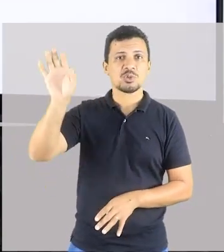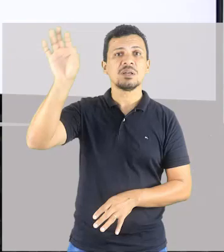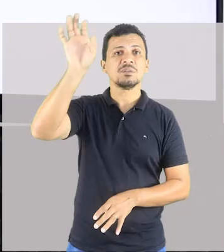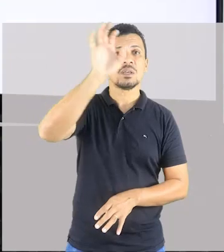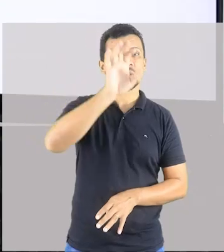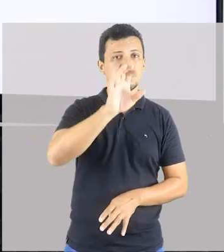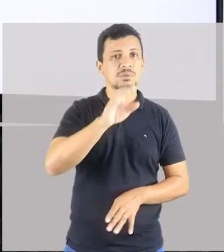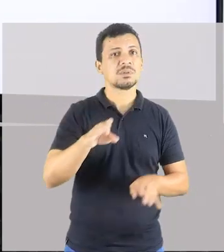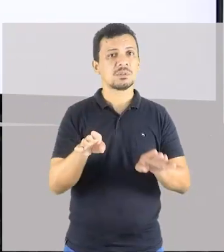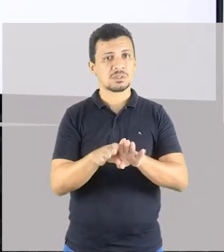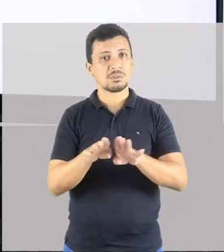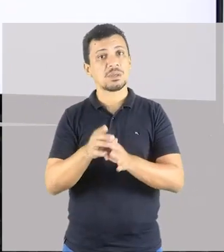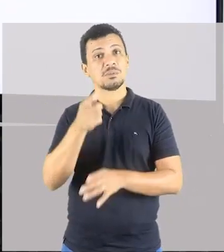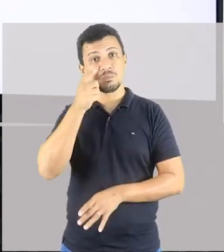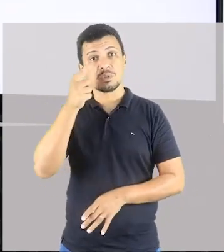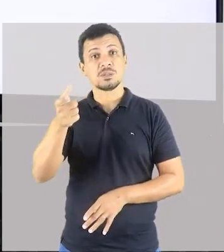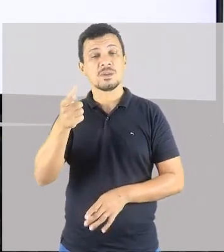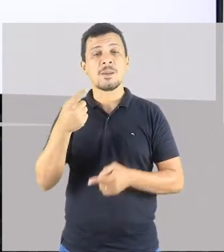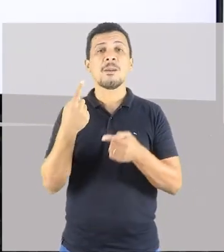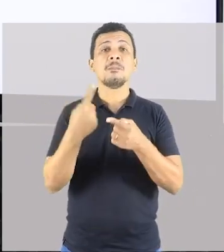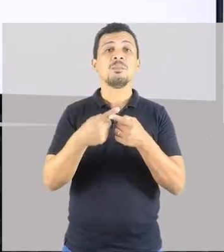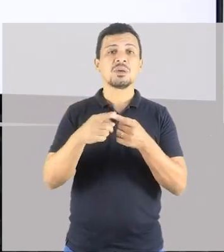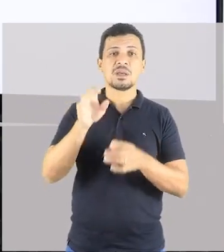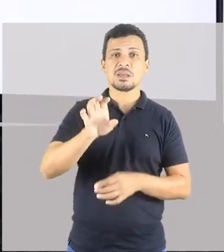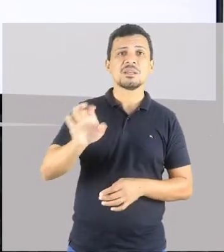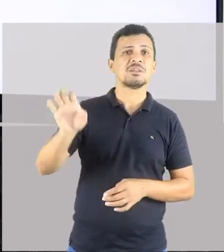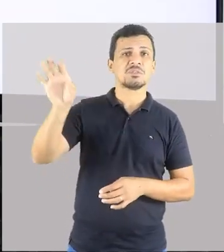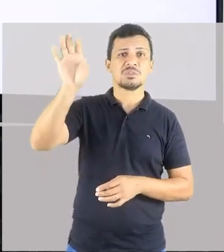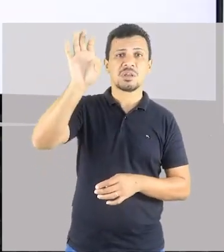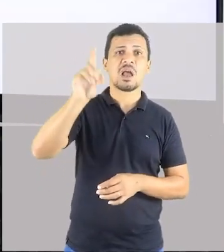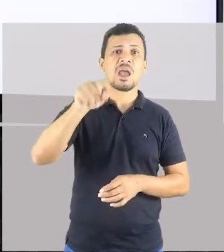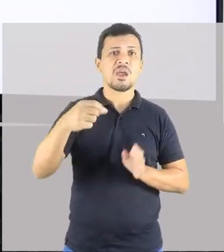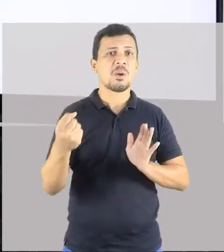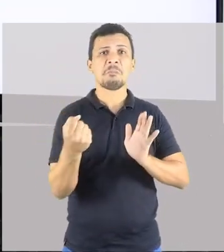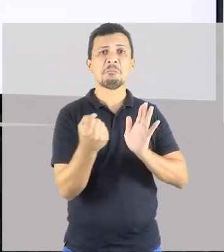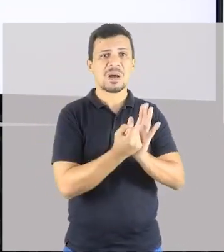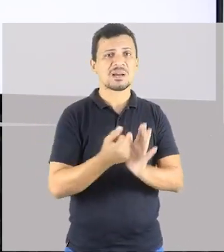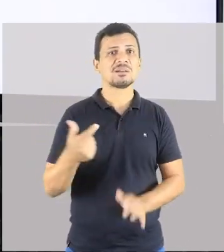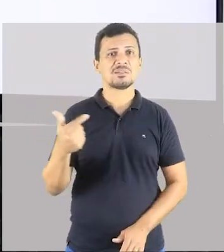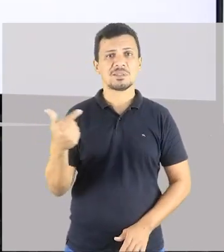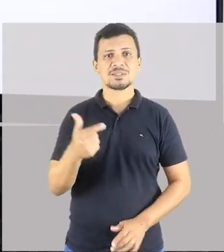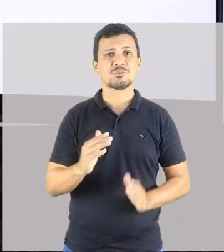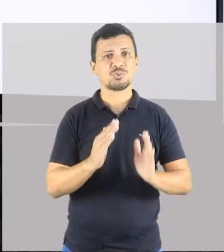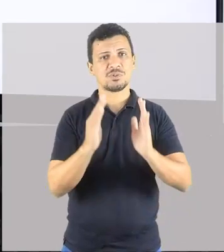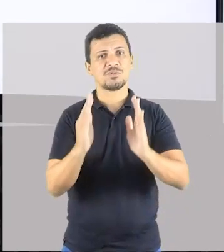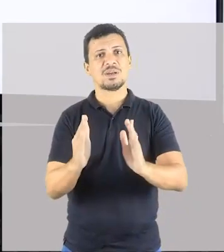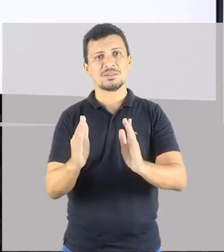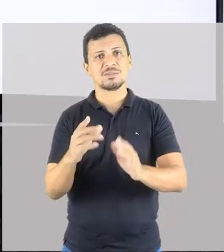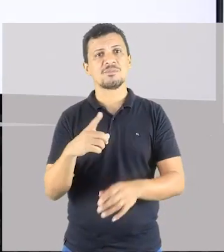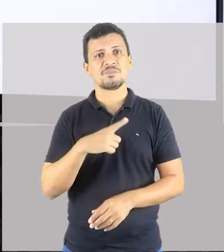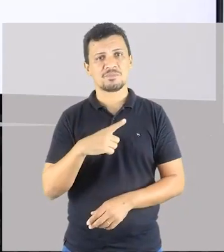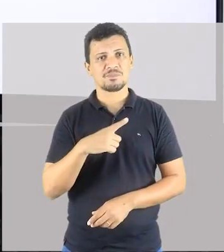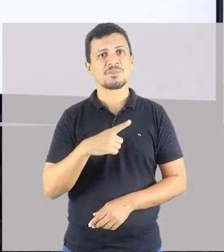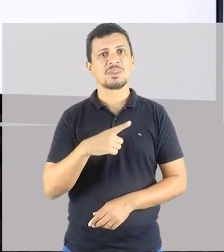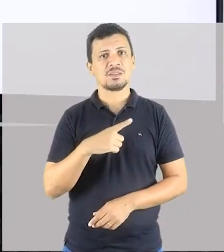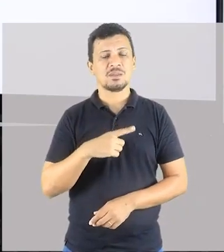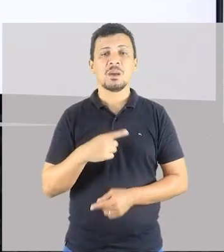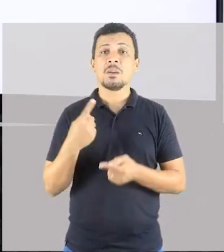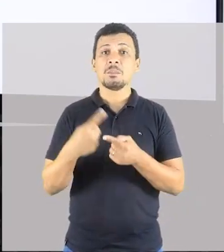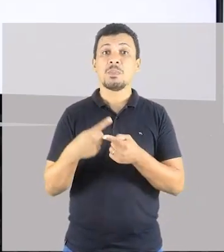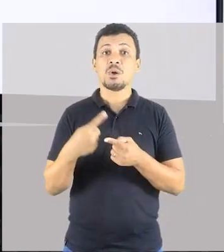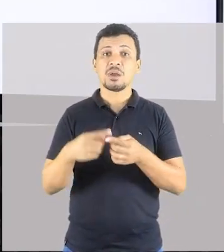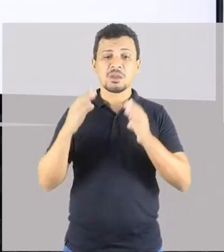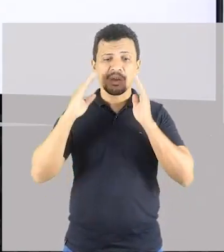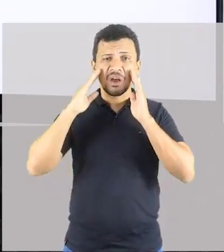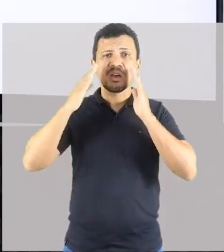muito interessante, porque o regionalismo é uma das marcas que nós temos para a segunda fase, certo? Nós vamos ter essa preocupação